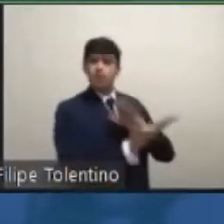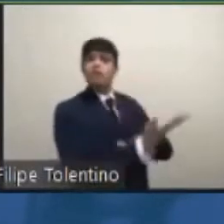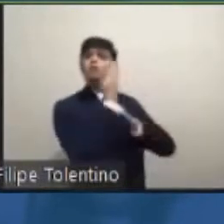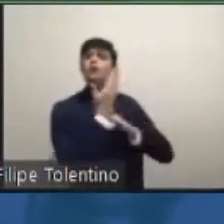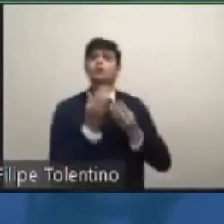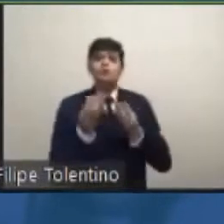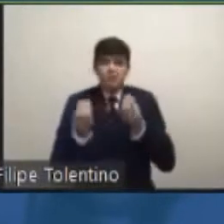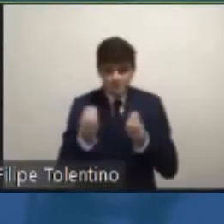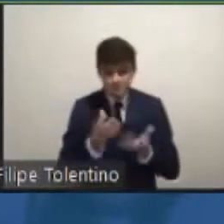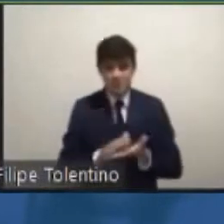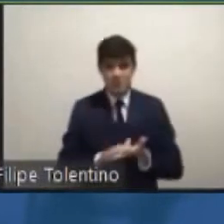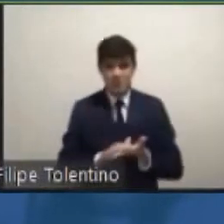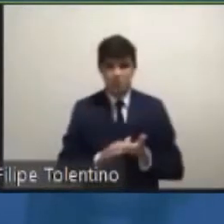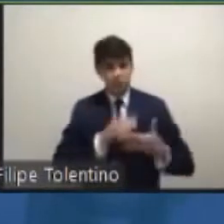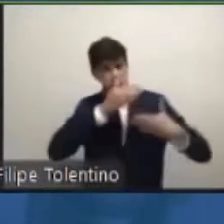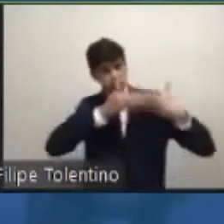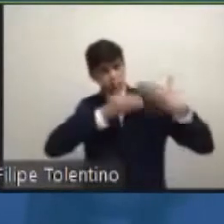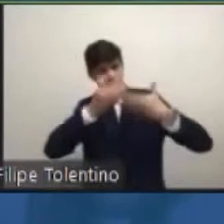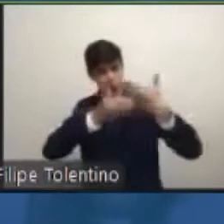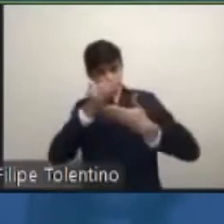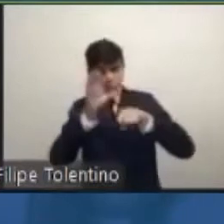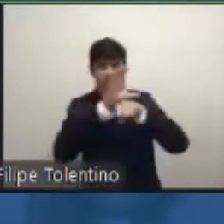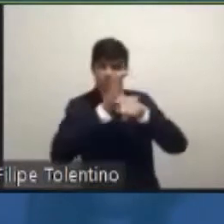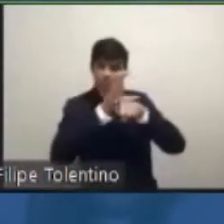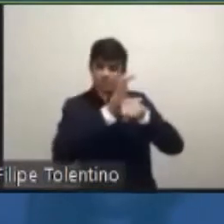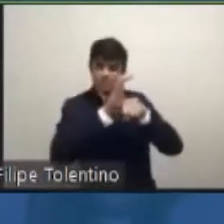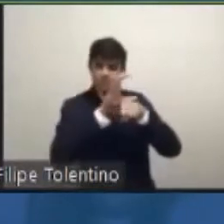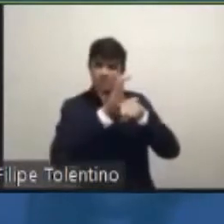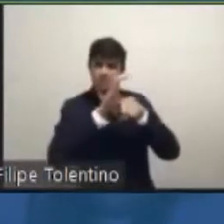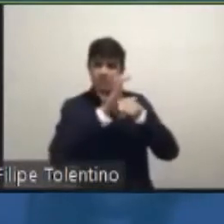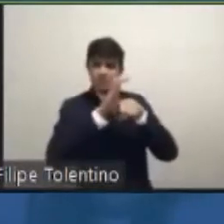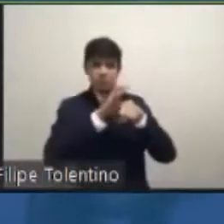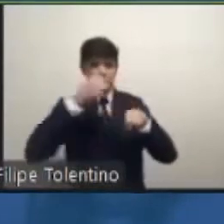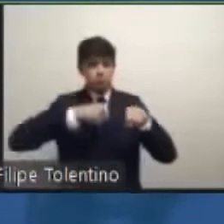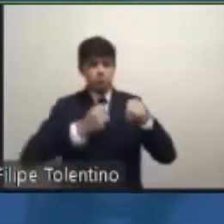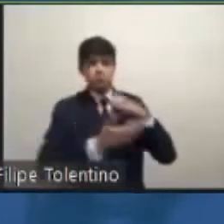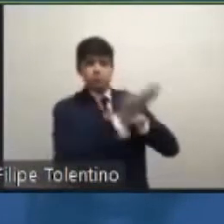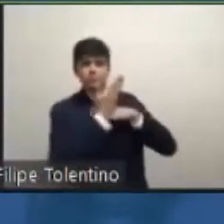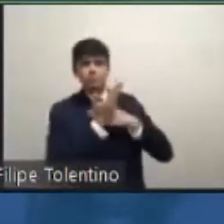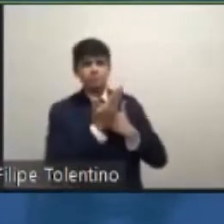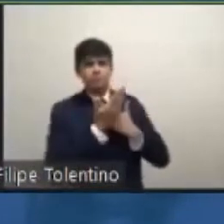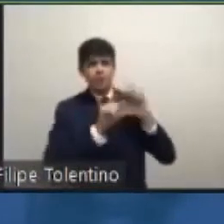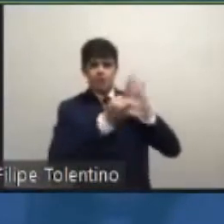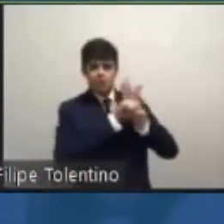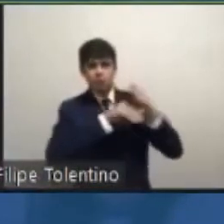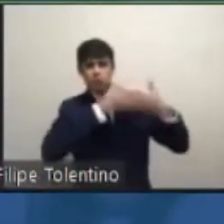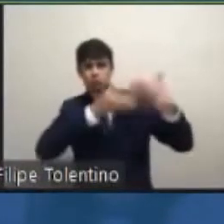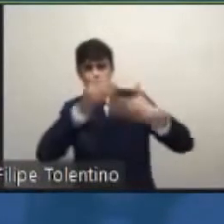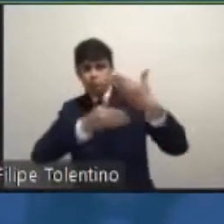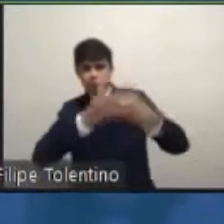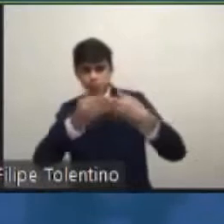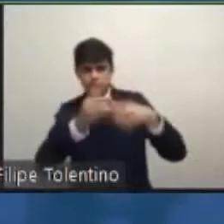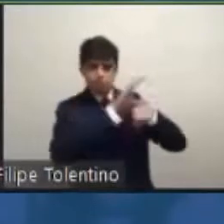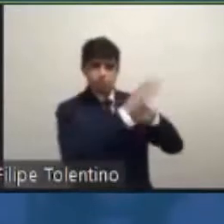dispositivos constitucionais a seguir, assim como a Constituição, ela é o norte da interpretação de todas as demais leis ordinárias e outras